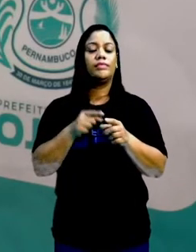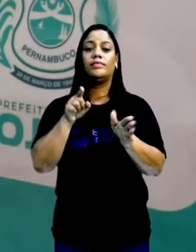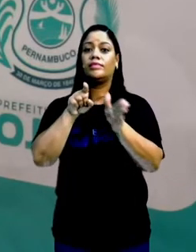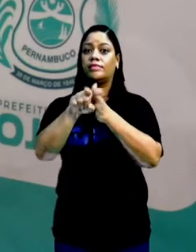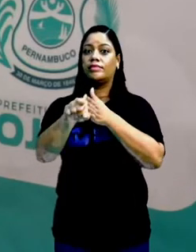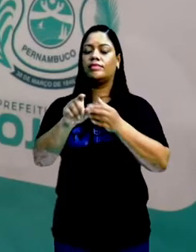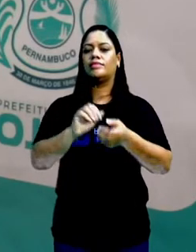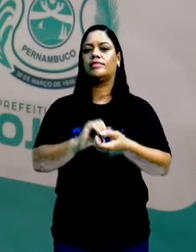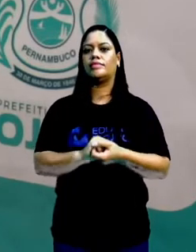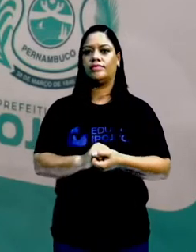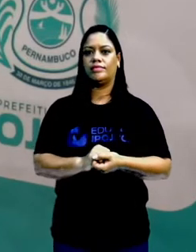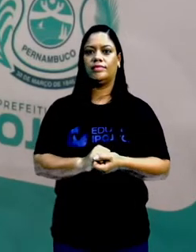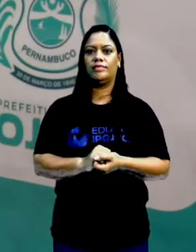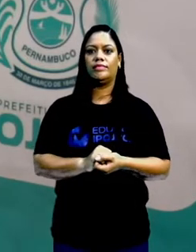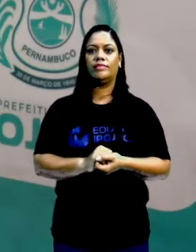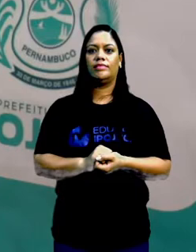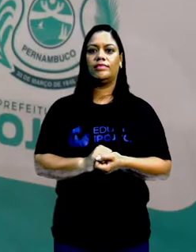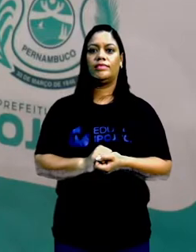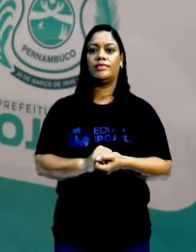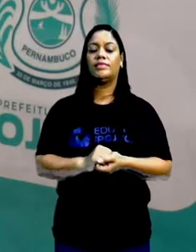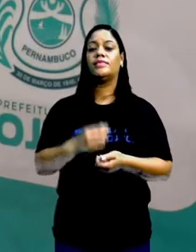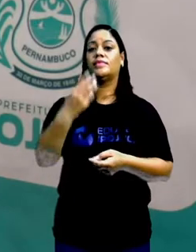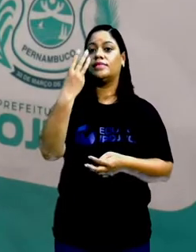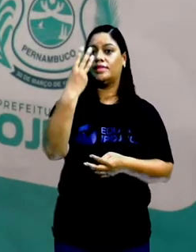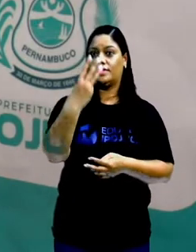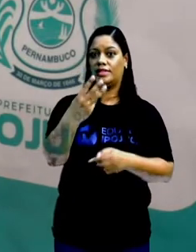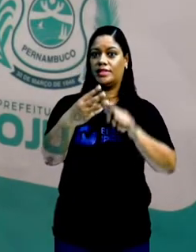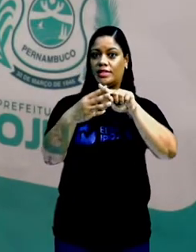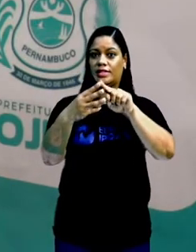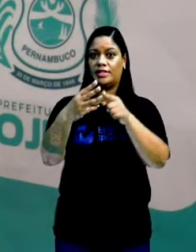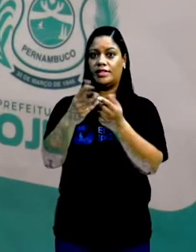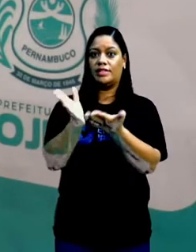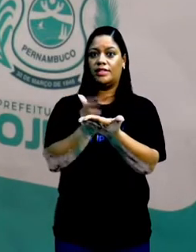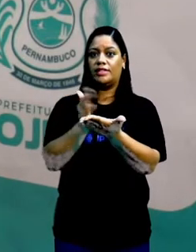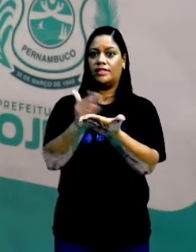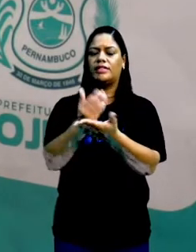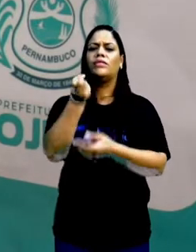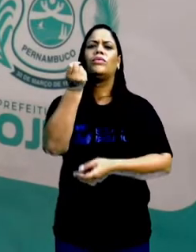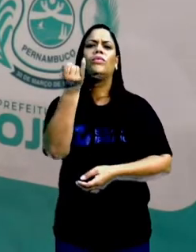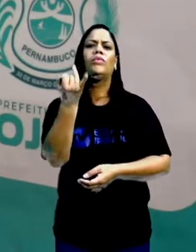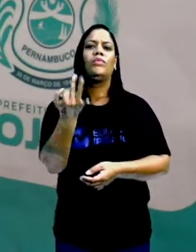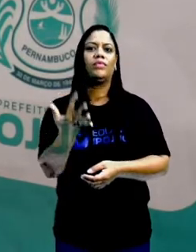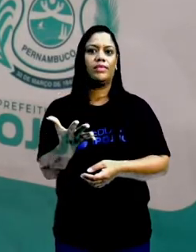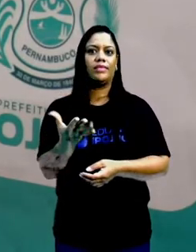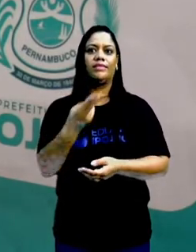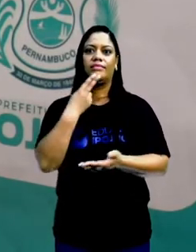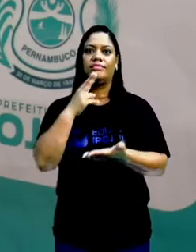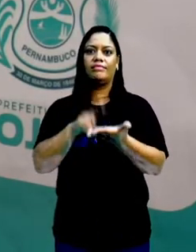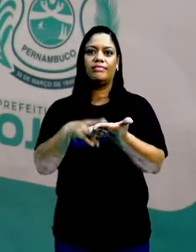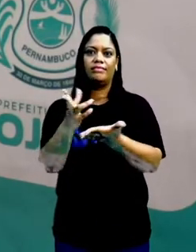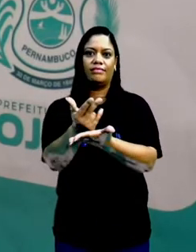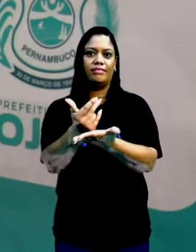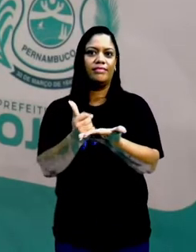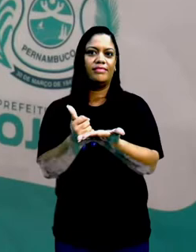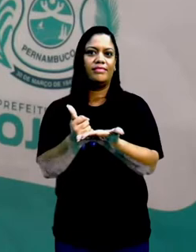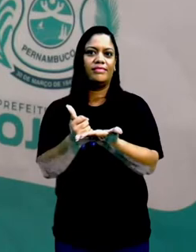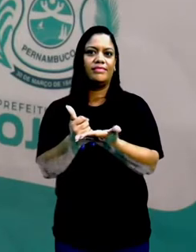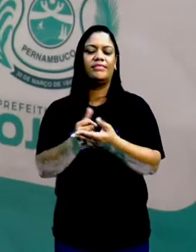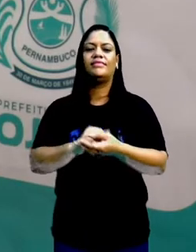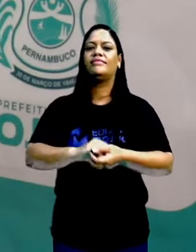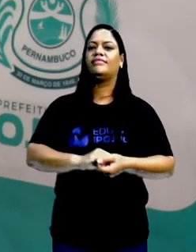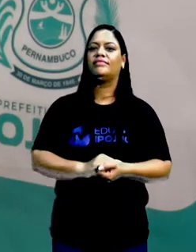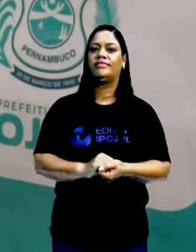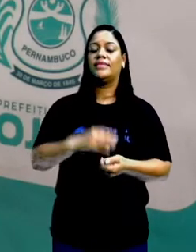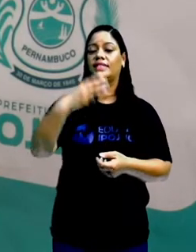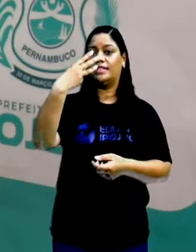pergunta final é, e em 3 páginas cabem quantas figurinhas? Então, a resposta,